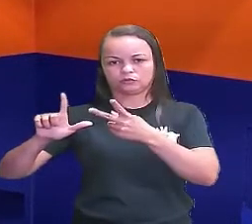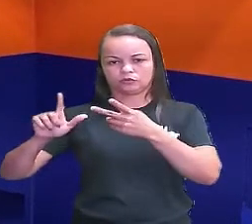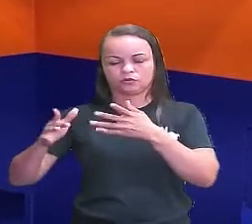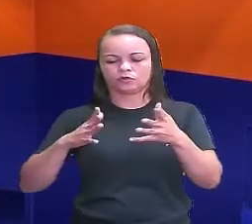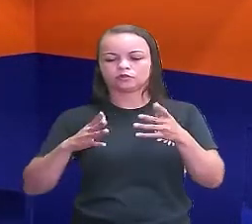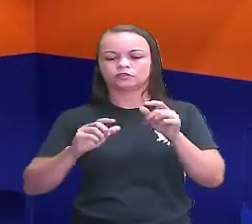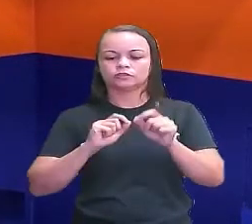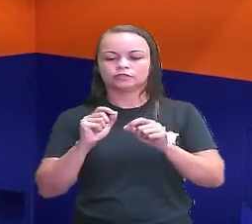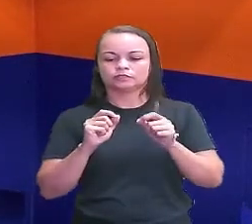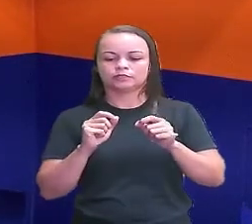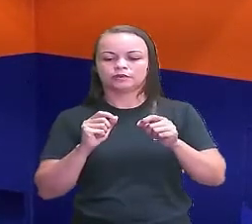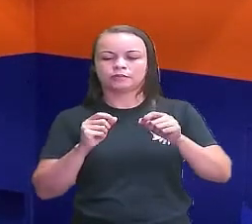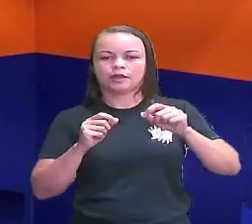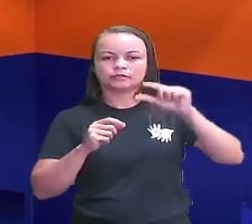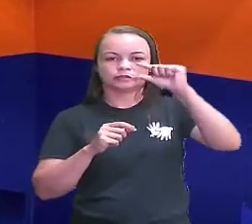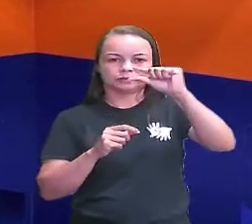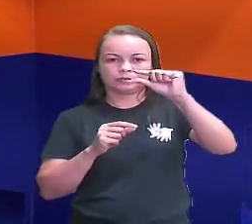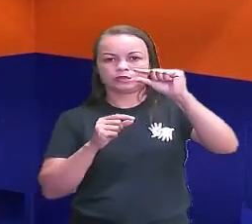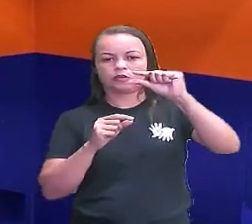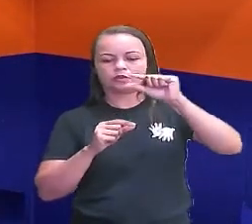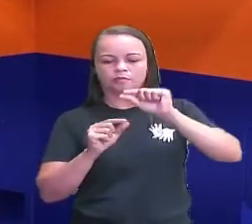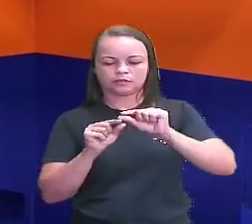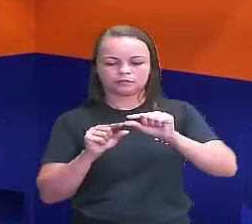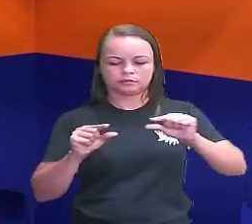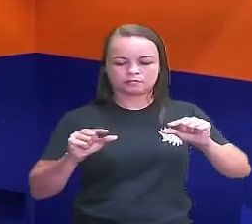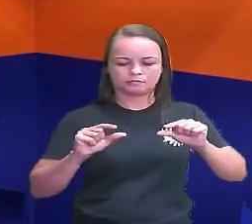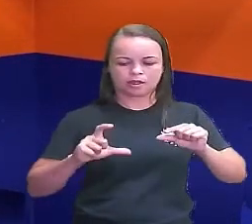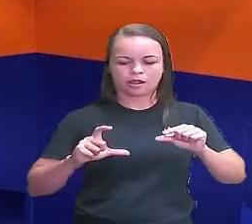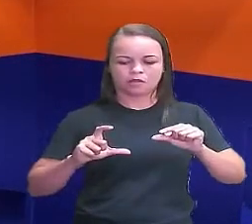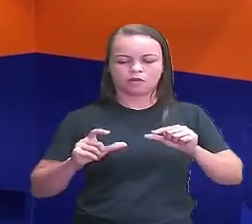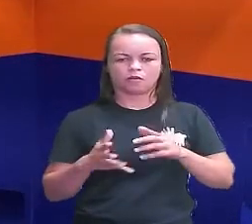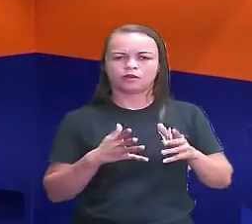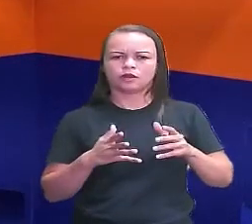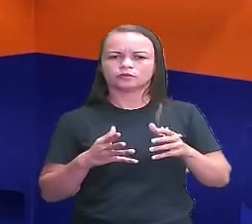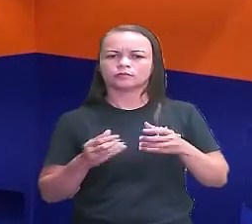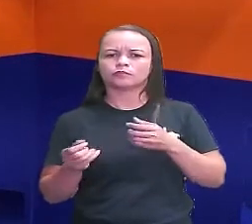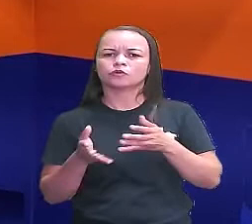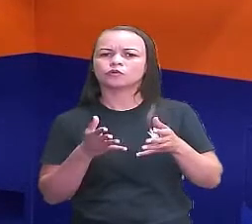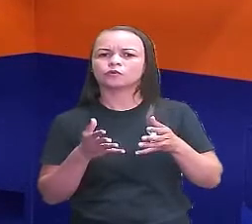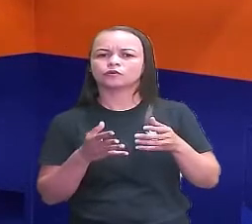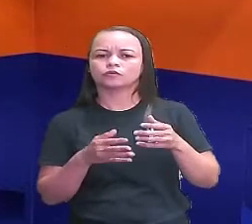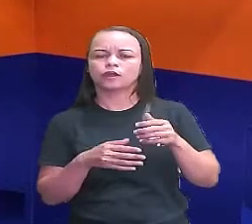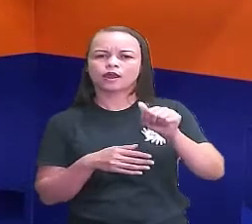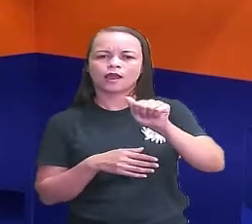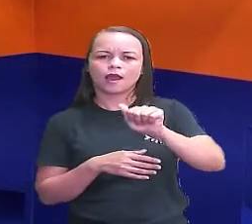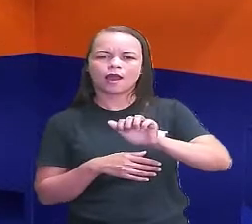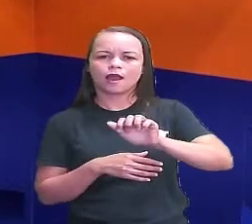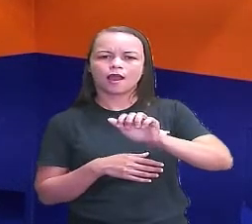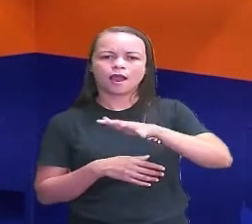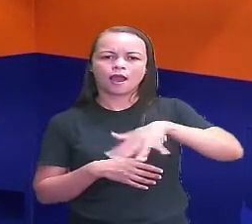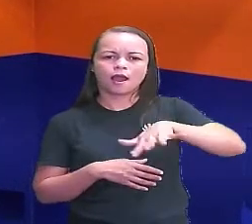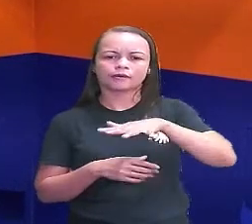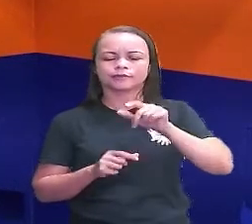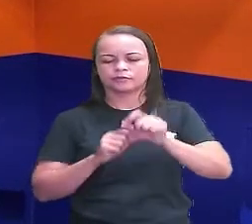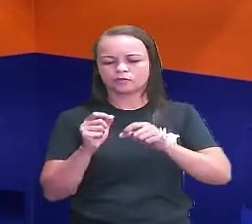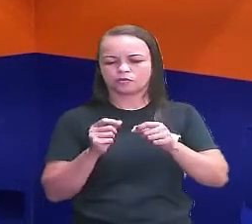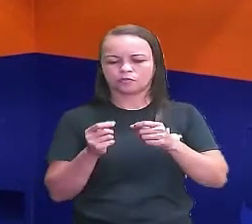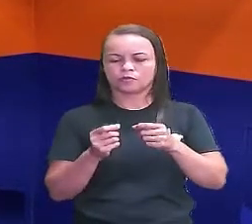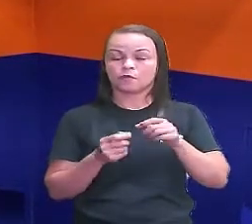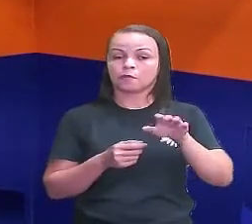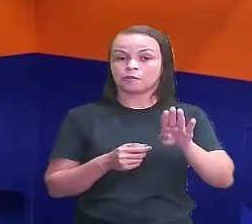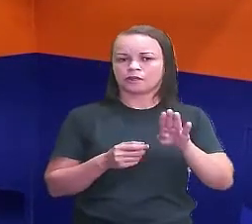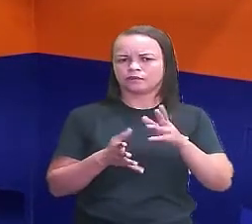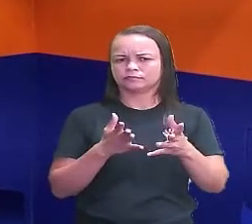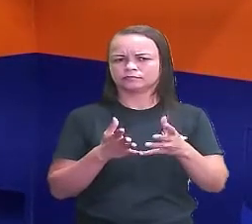menor. E para calcular a área, como é que eu faço para calcular a área? B. Eu costumo dizer quando estou em sala de aula, né, com você, eu